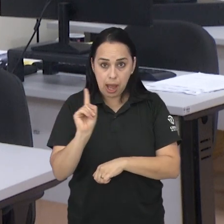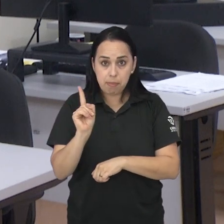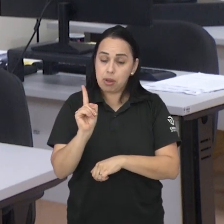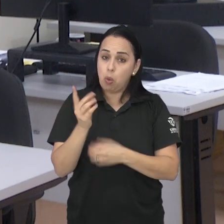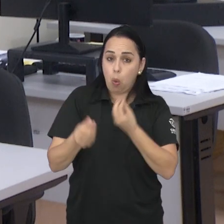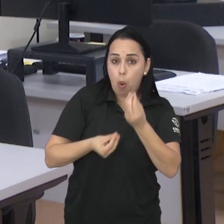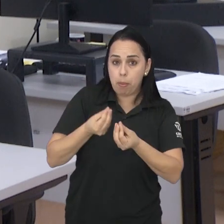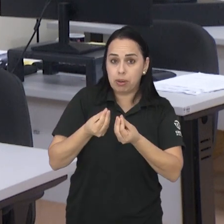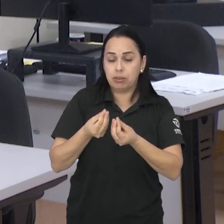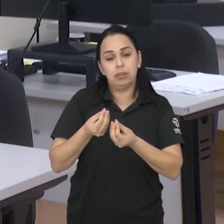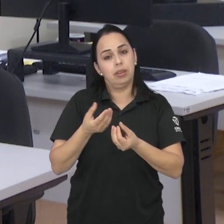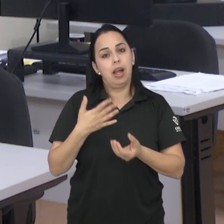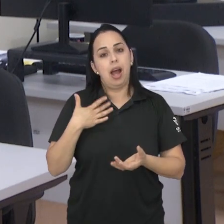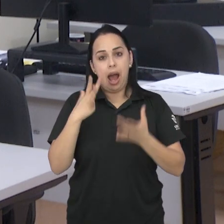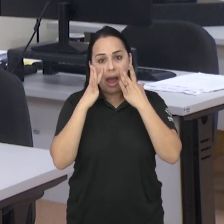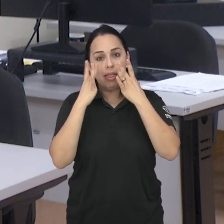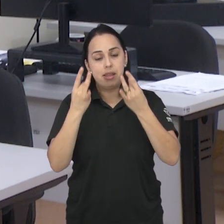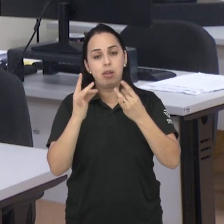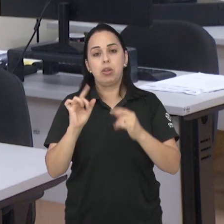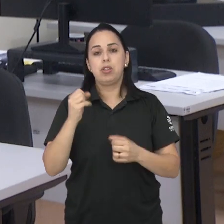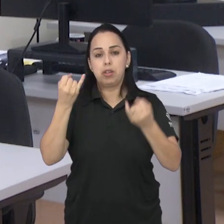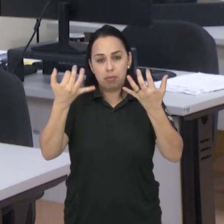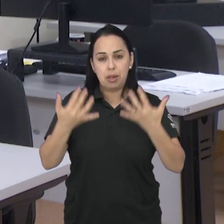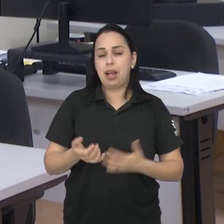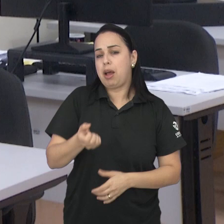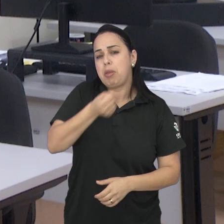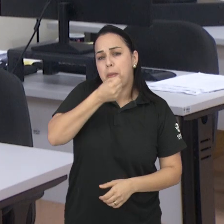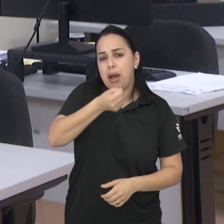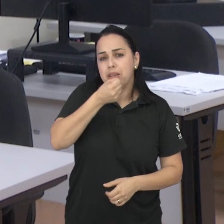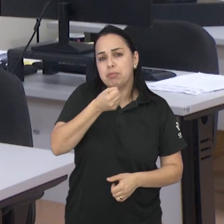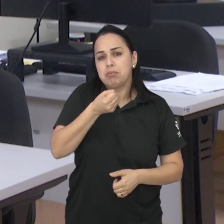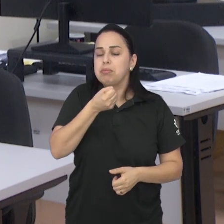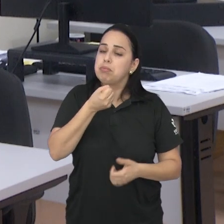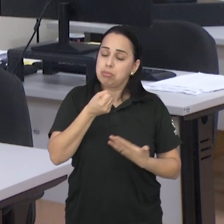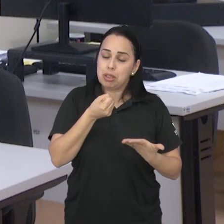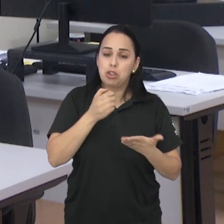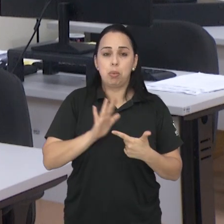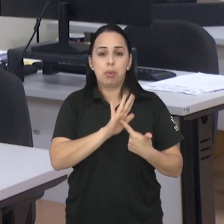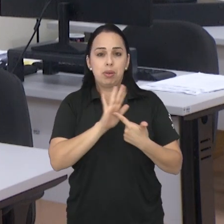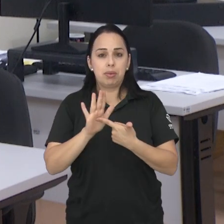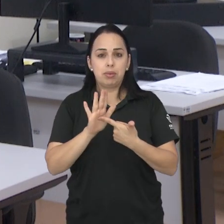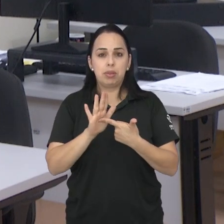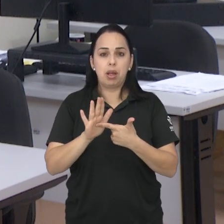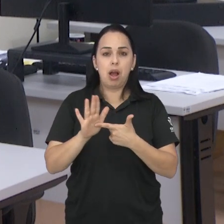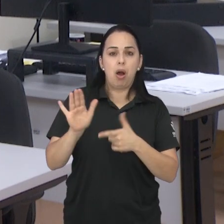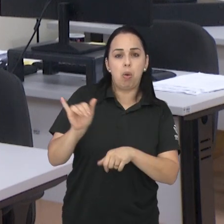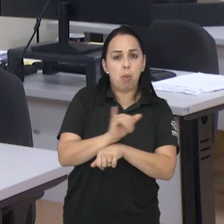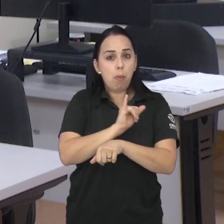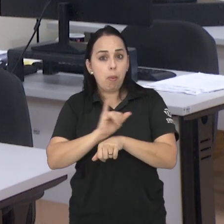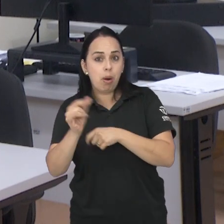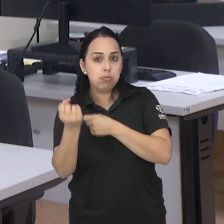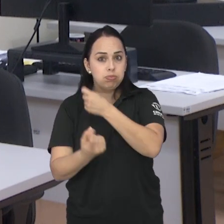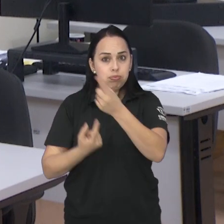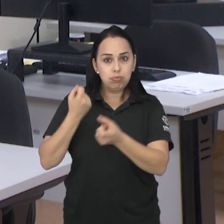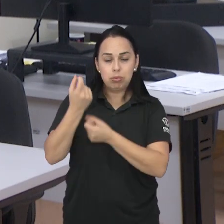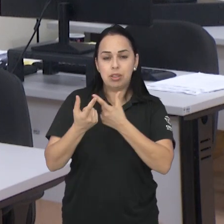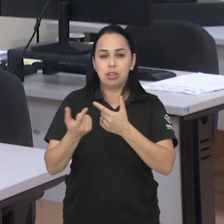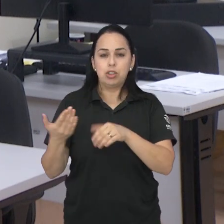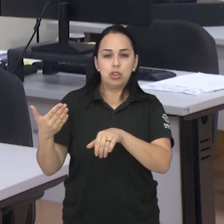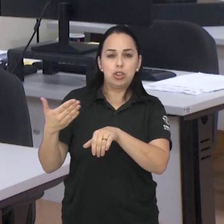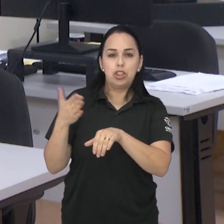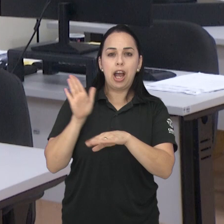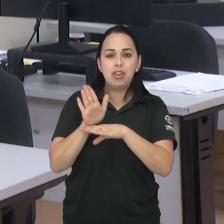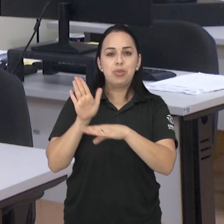sabe como se manifestar, fique ligado, porque nós preparamos uma reportagem justamente para te mostrar algumas maneiras